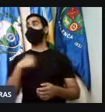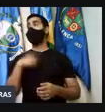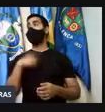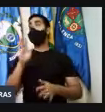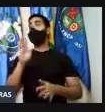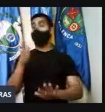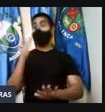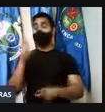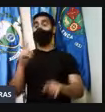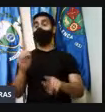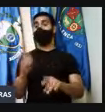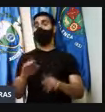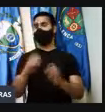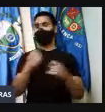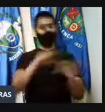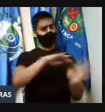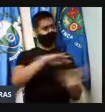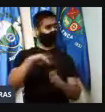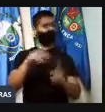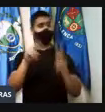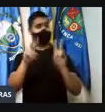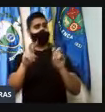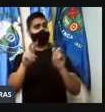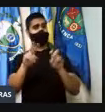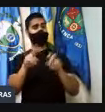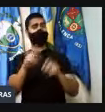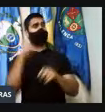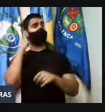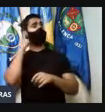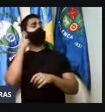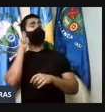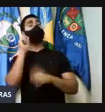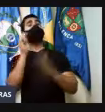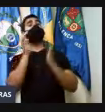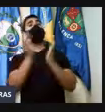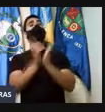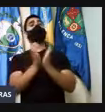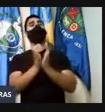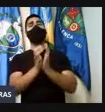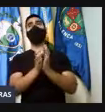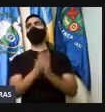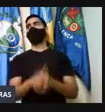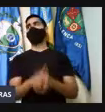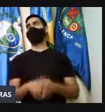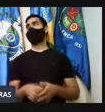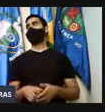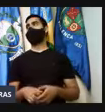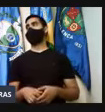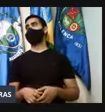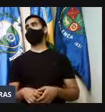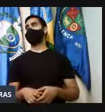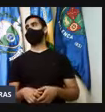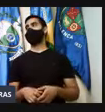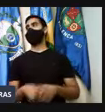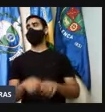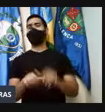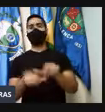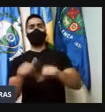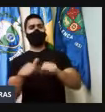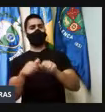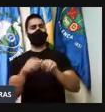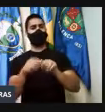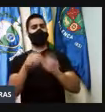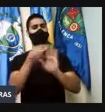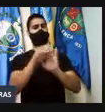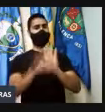gente, vamos retirar isso de pauta, vamos ouvir a comissão de mudança de códigos